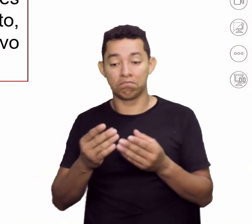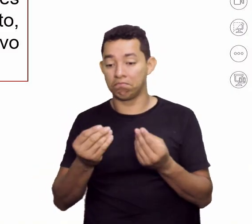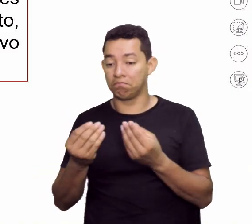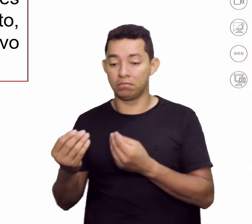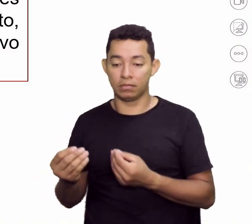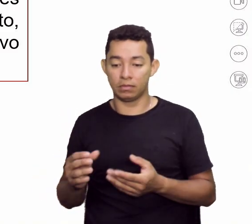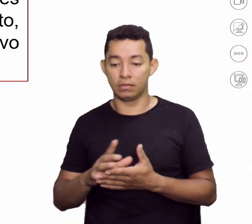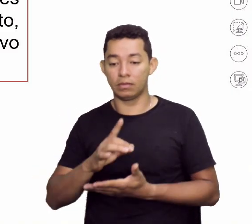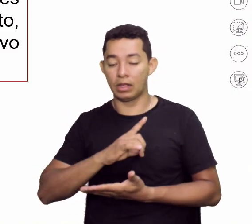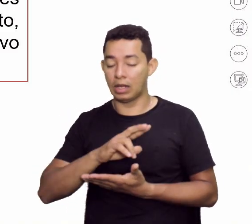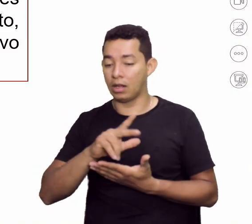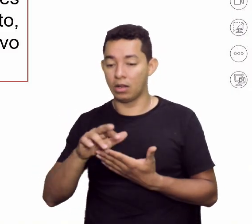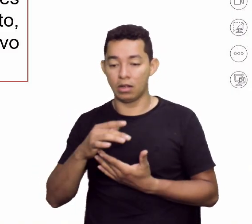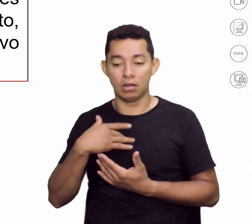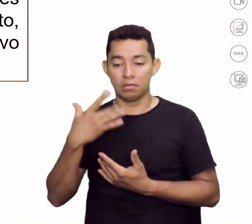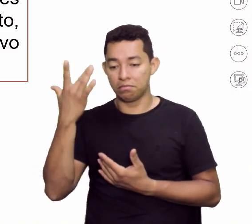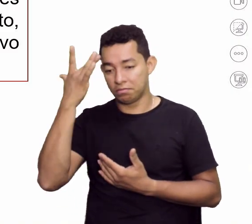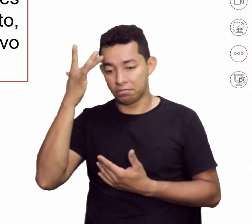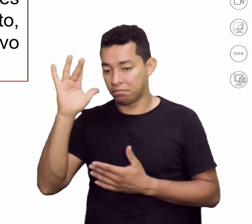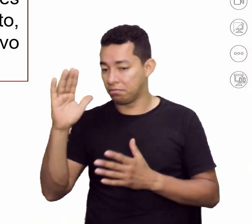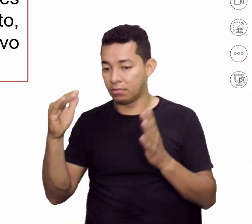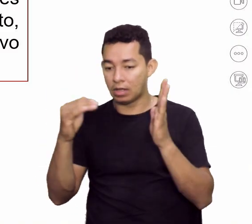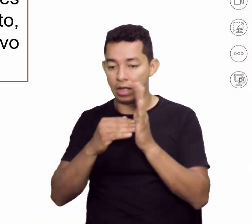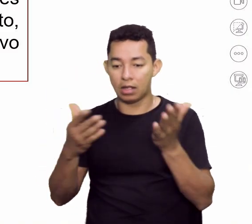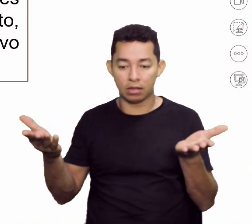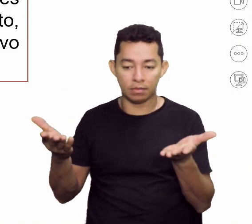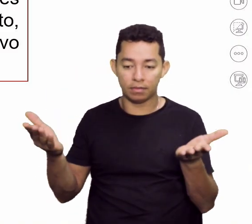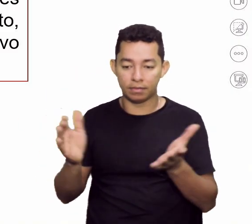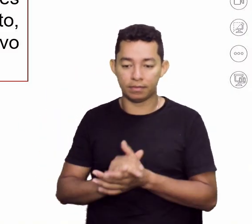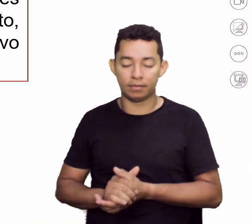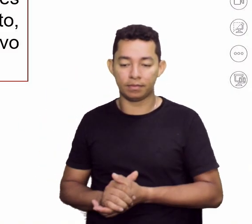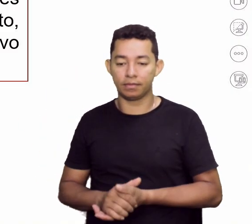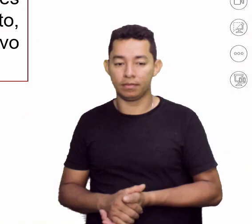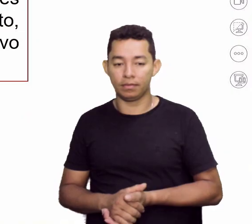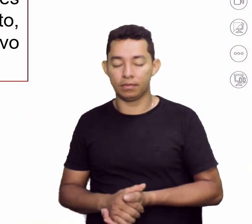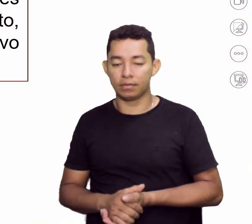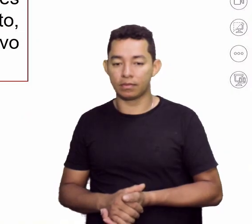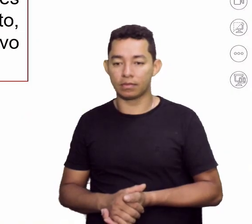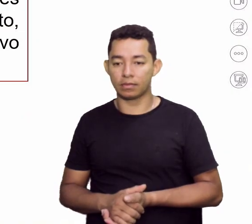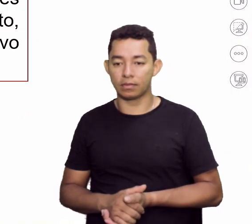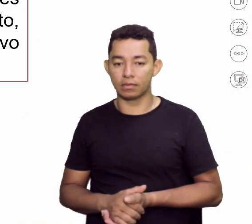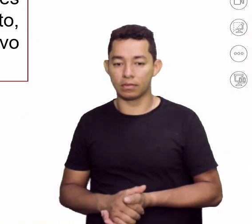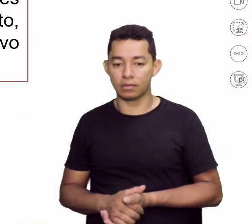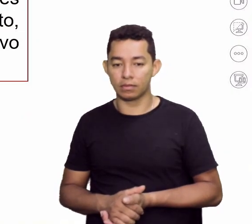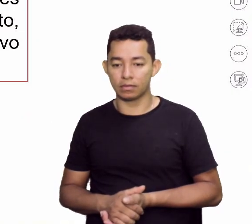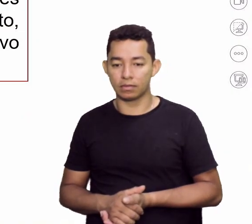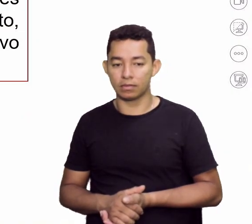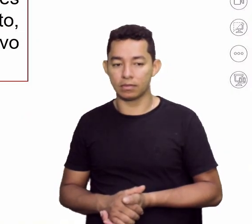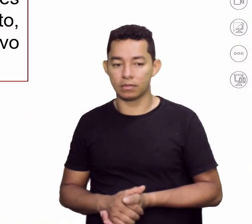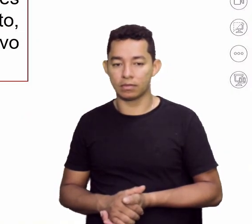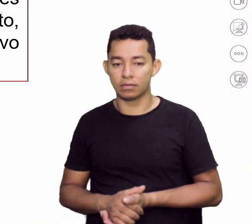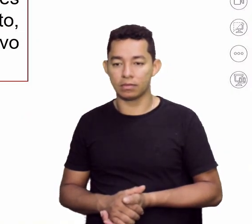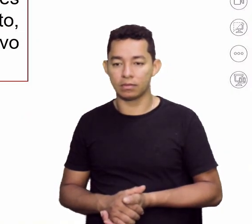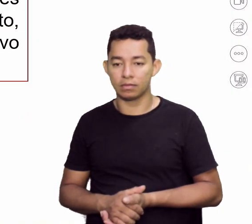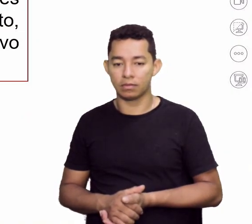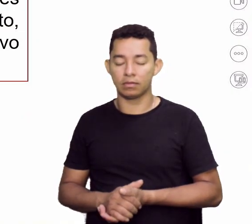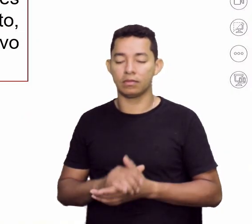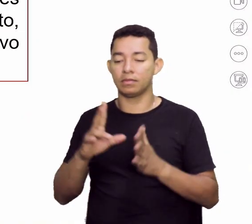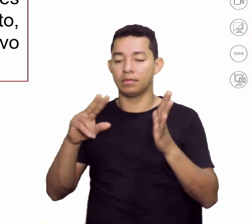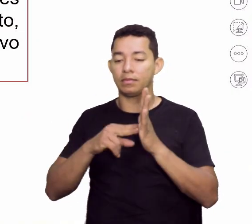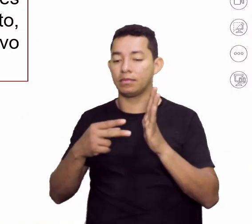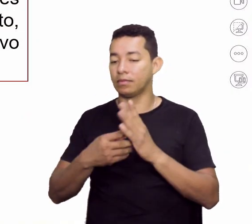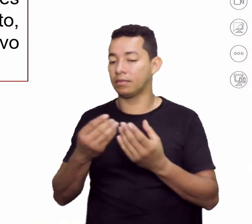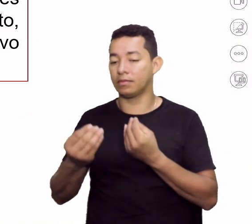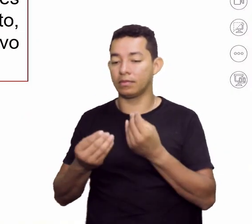tem coisas que não se sabe até hoje, não é? Como é o significado, como